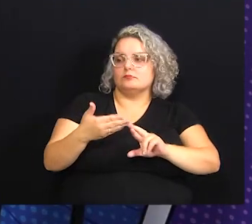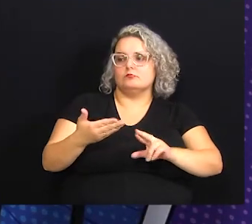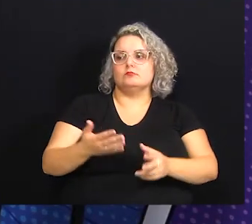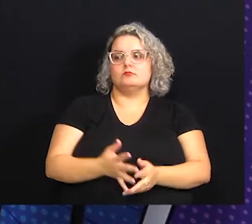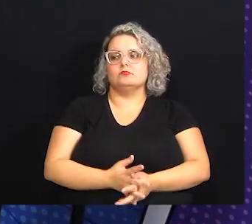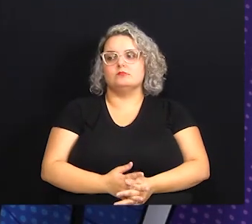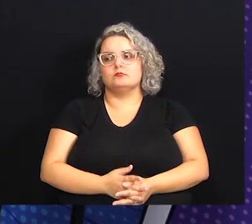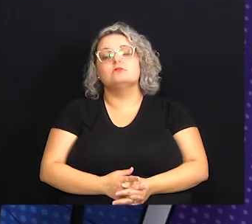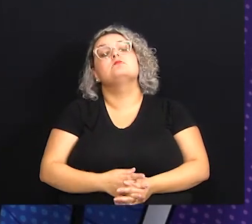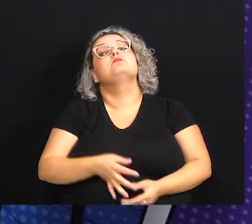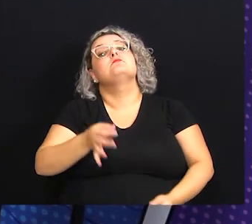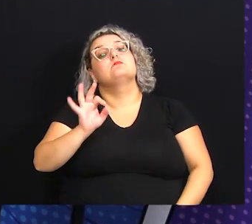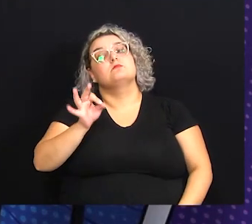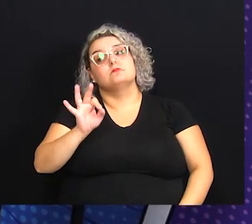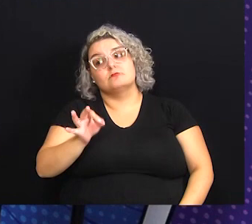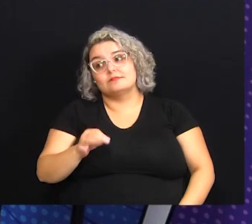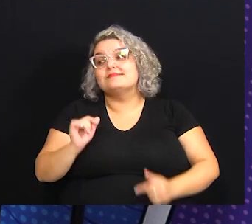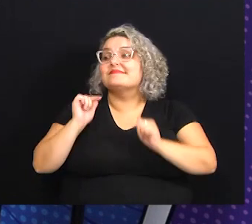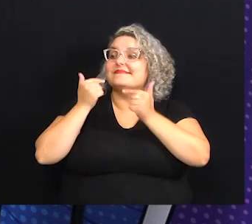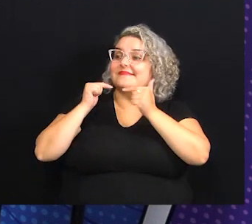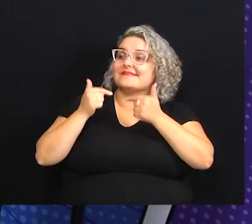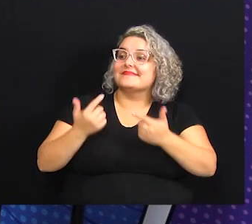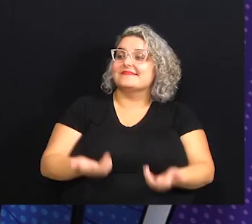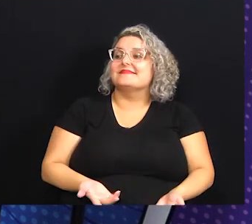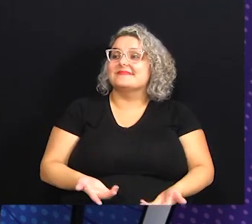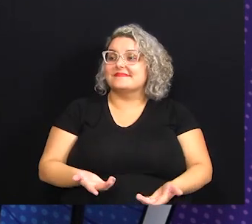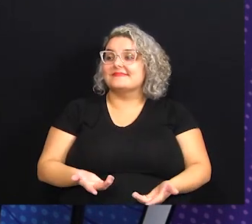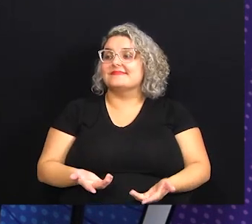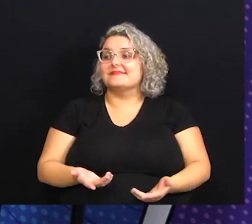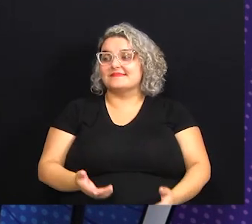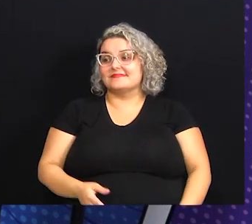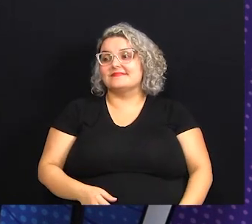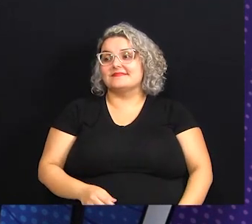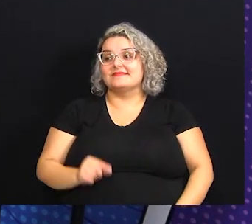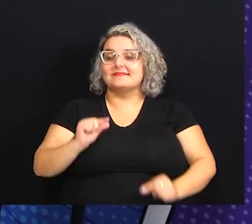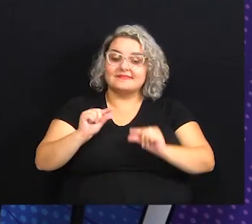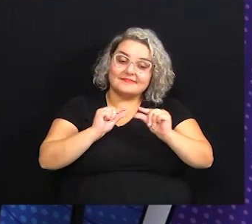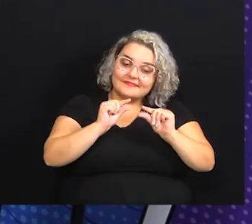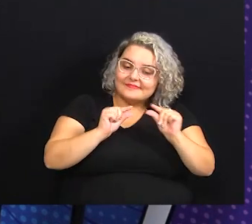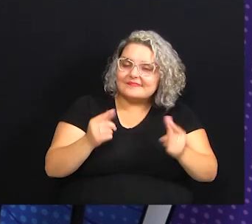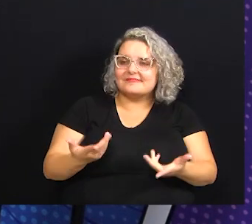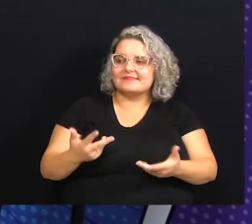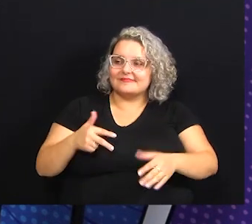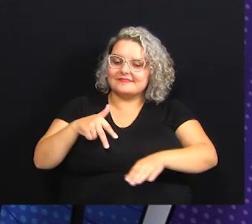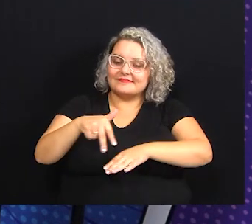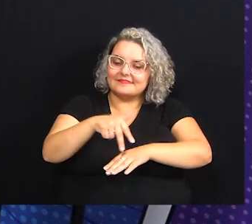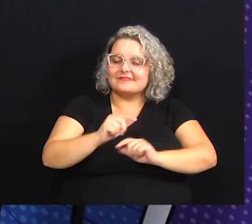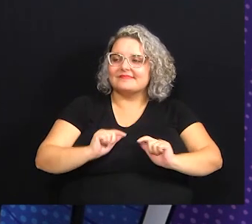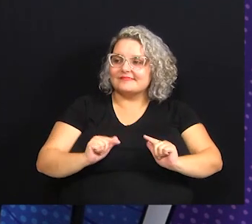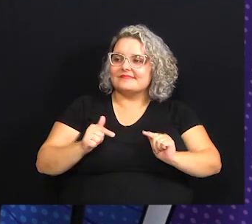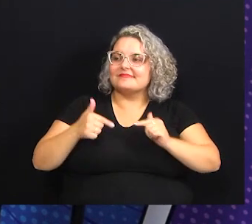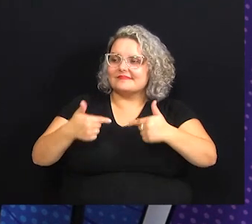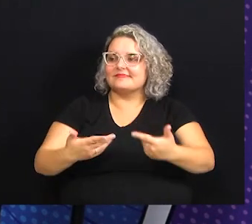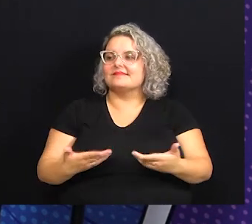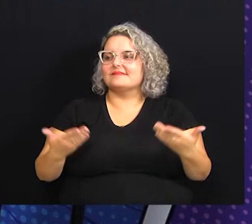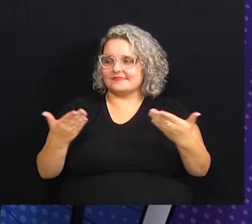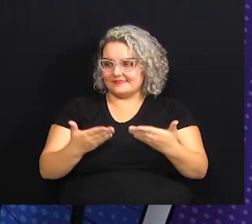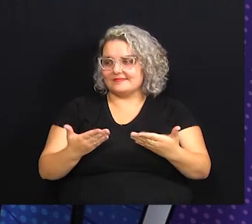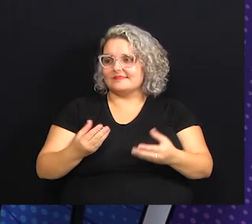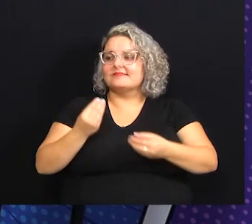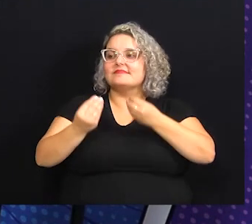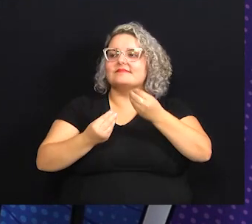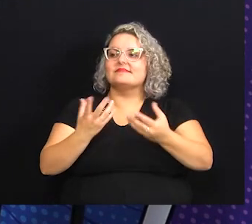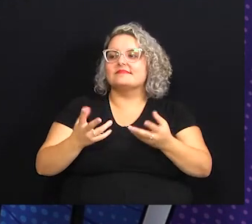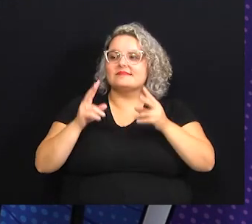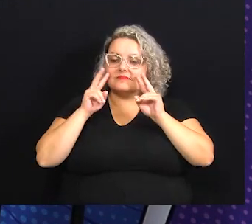representatividade? Com certeza. É você lutar pelo seu espacinho ali um pouquinho. E hoje,